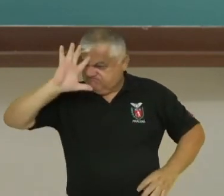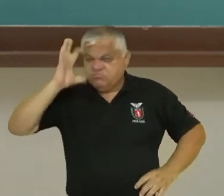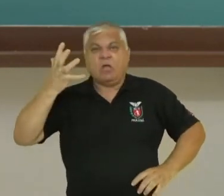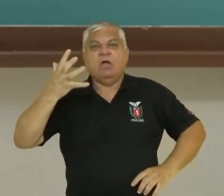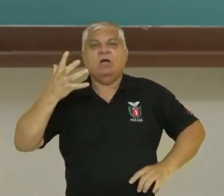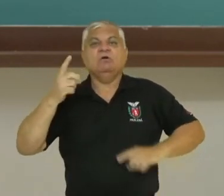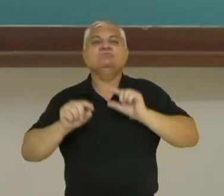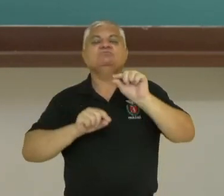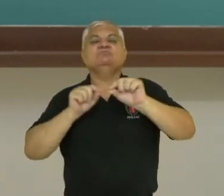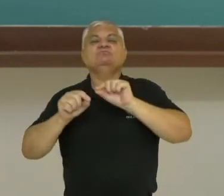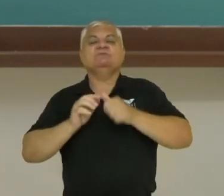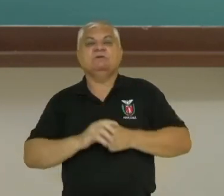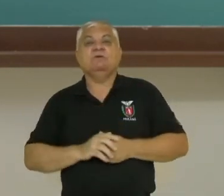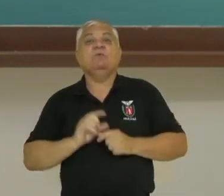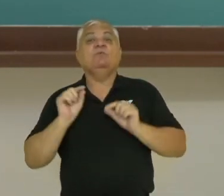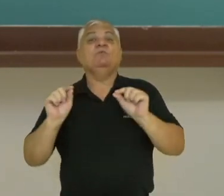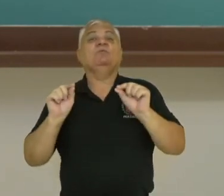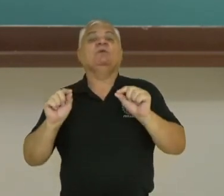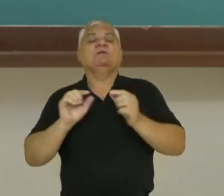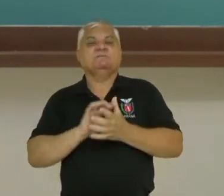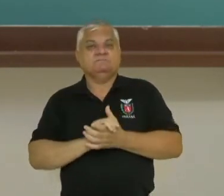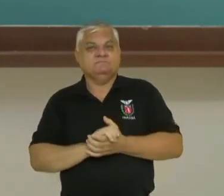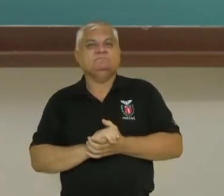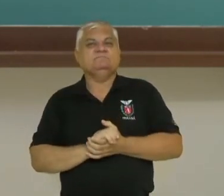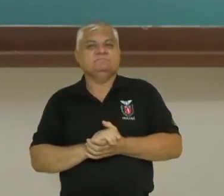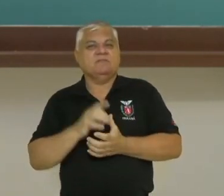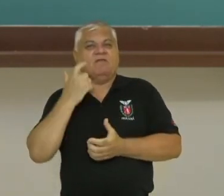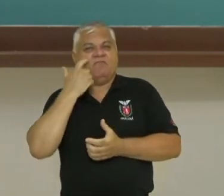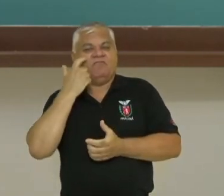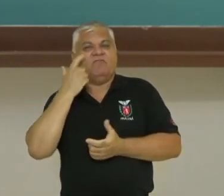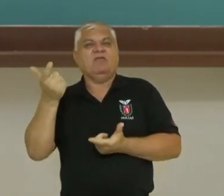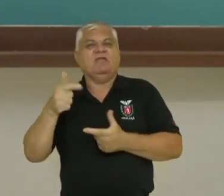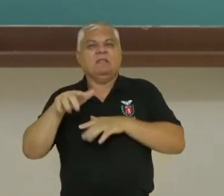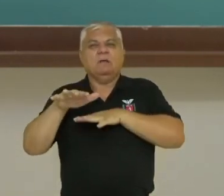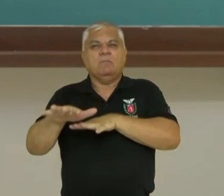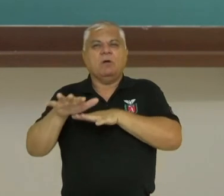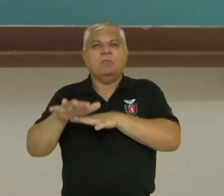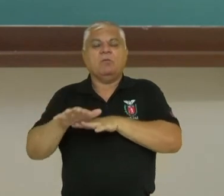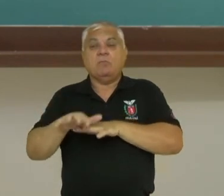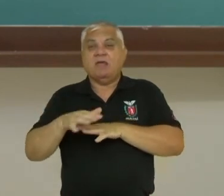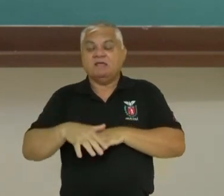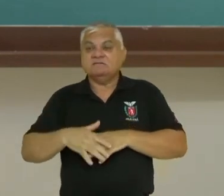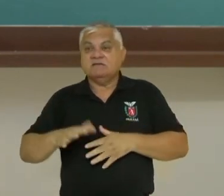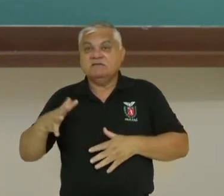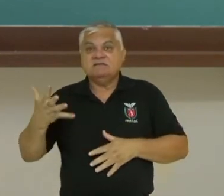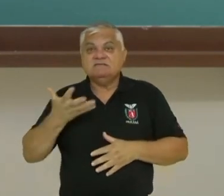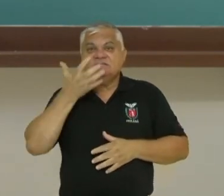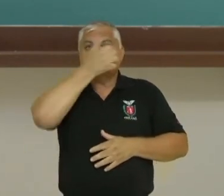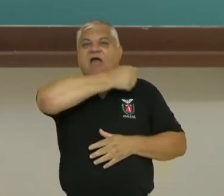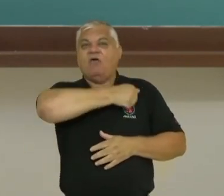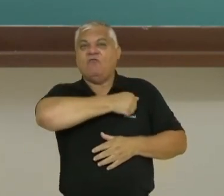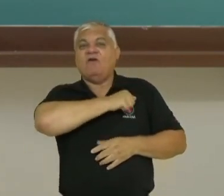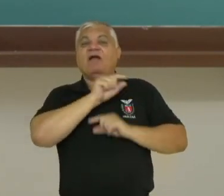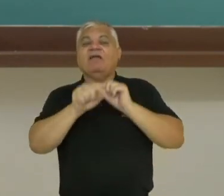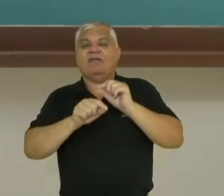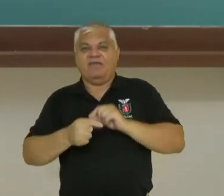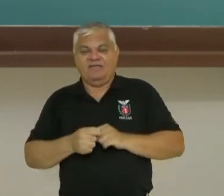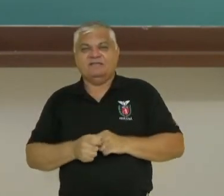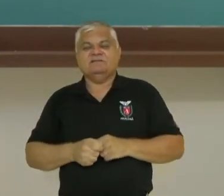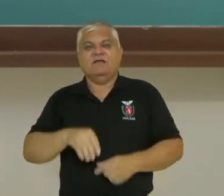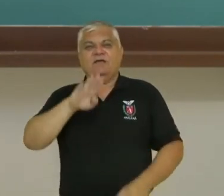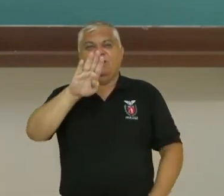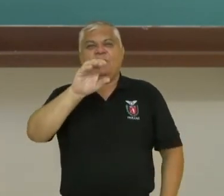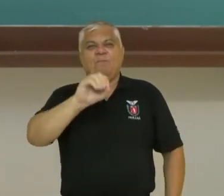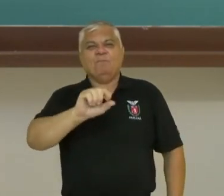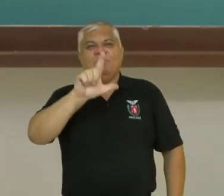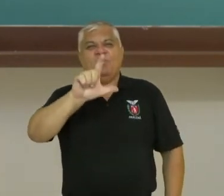surgem aqueles ditos como os salvadores daquele momento, os